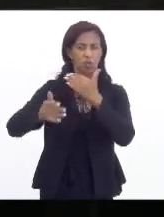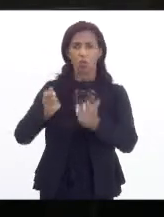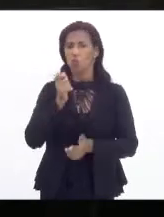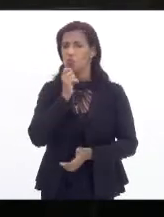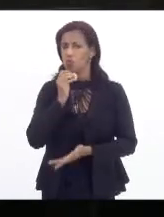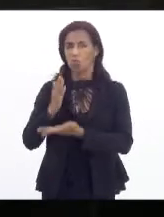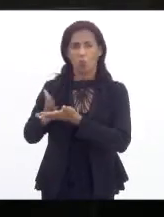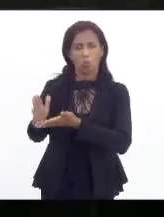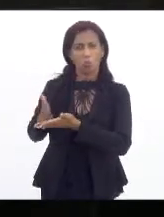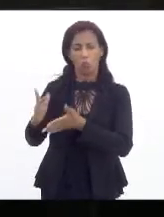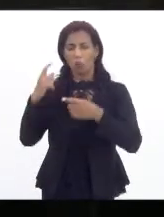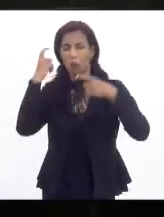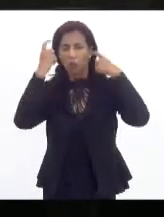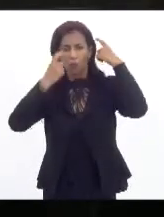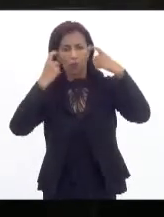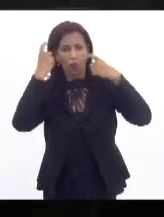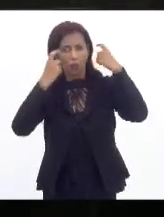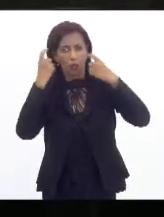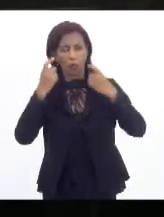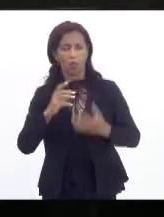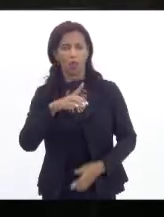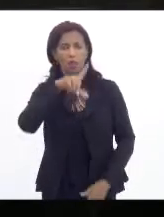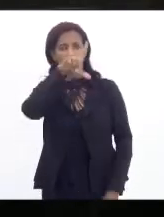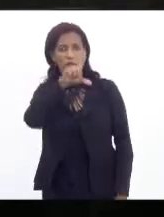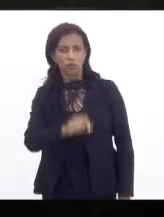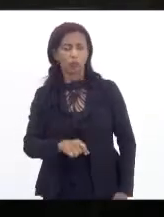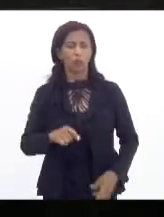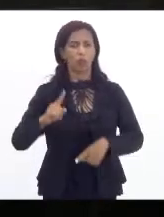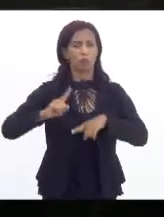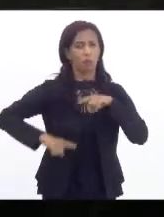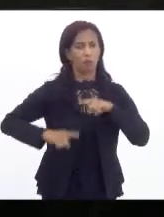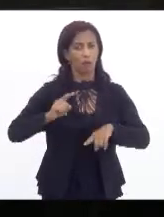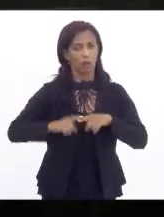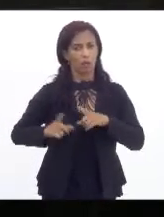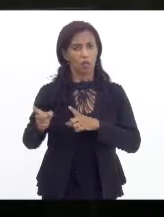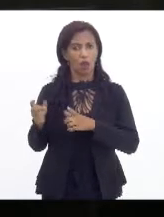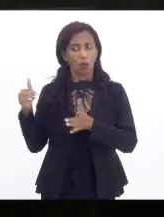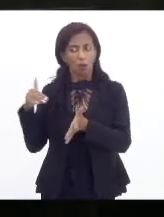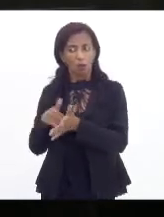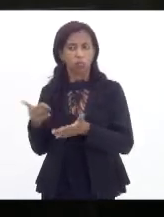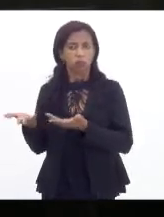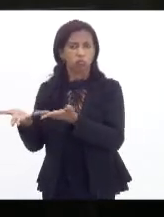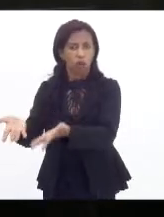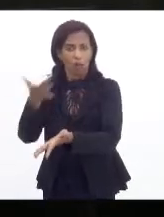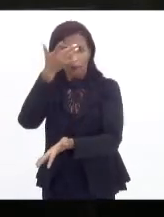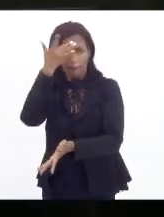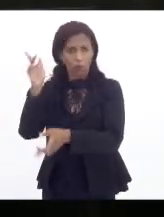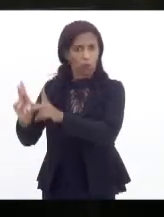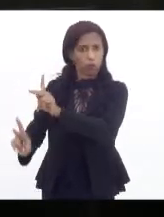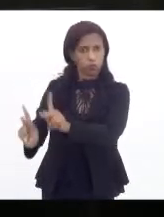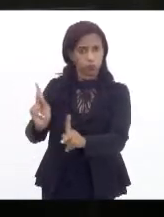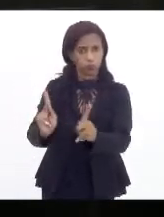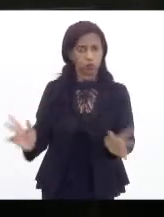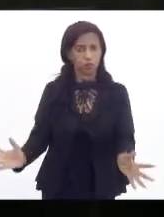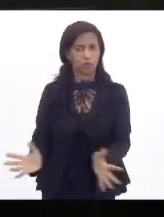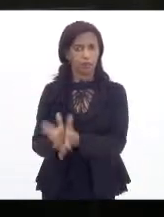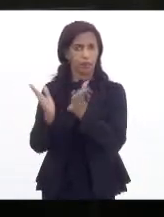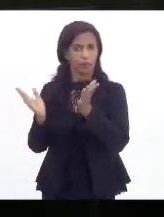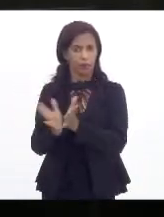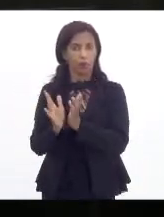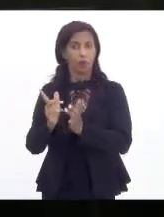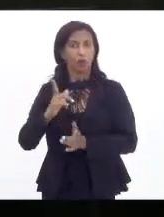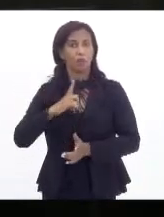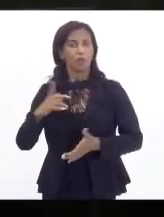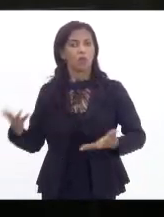não tinham a ver com a preocupação em baixar o preço de produtos ao consumidor final, que atendem mais a população pobre, mas tinham a ver